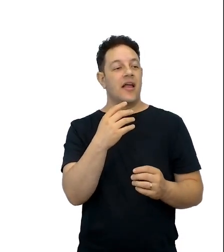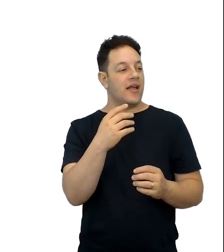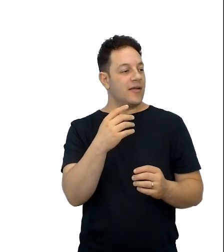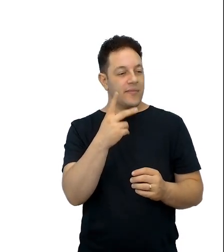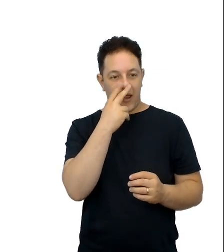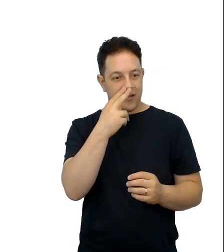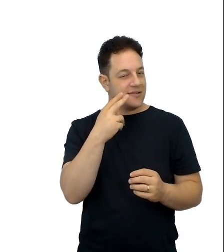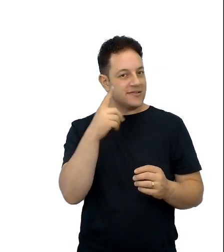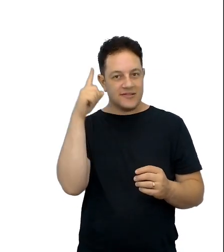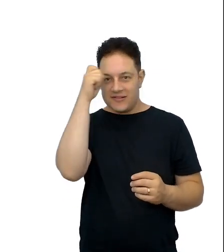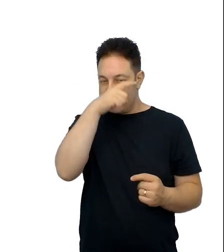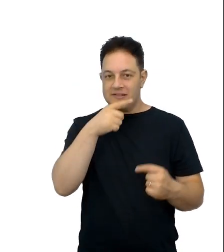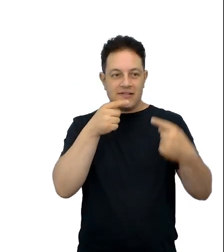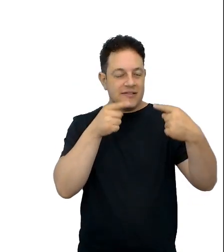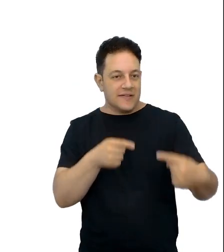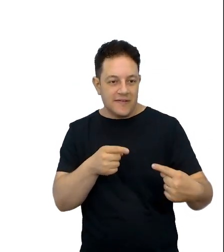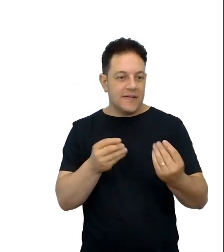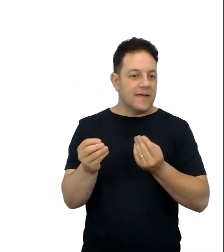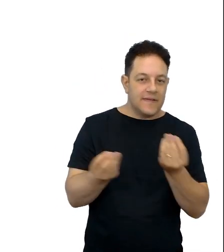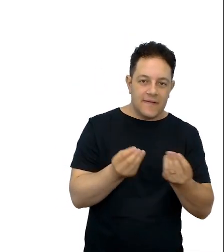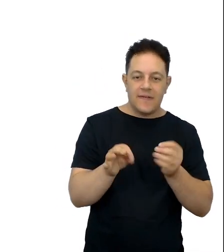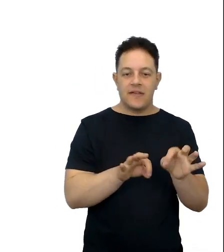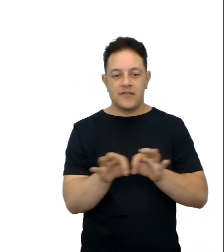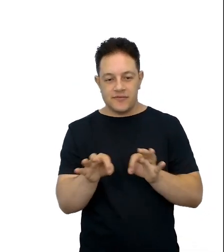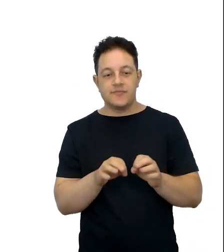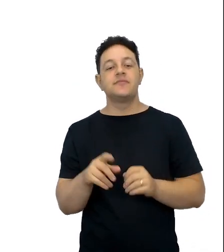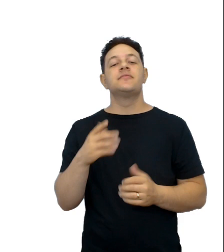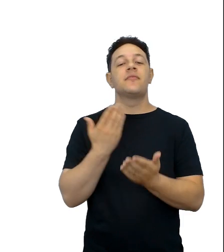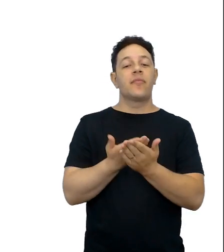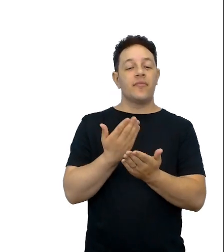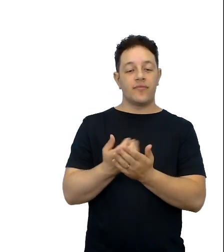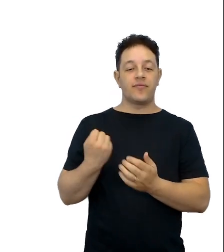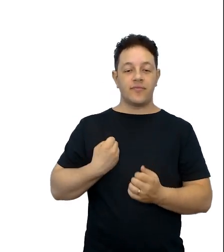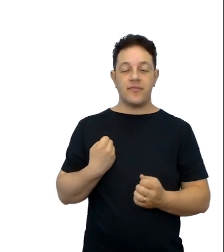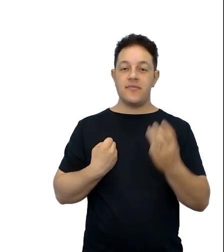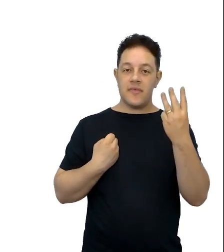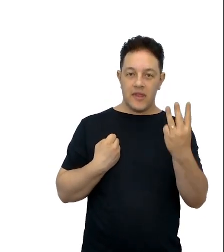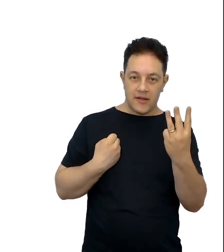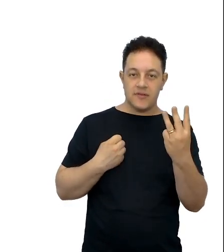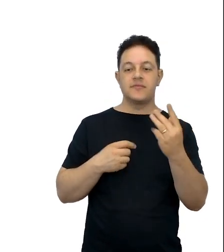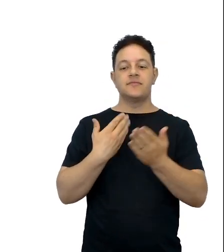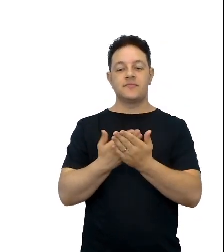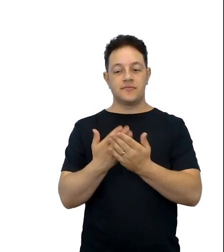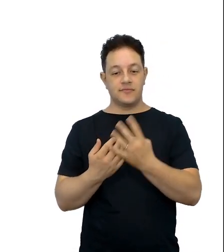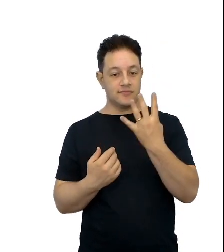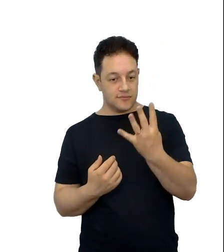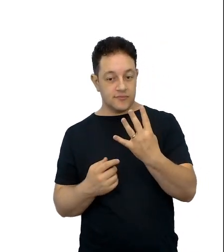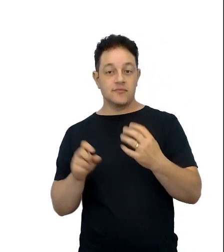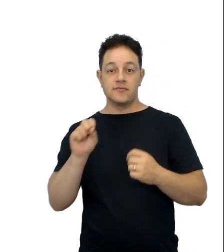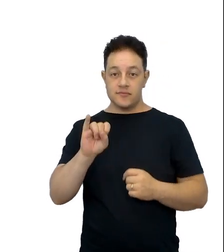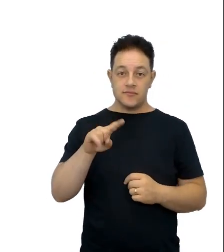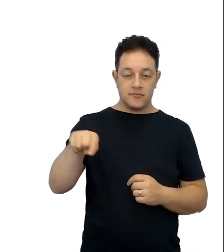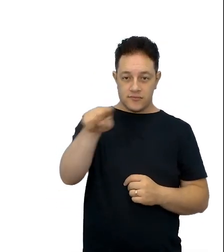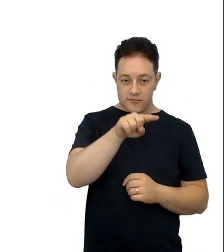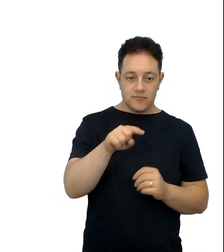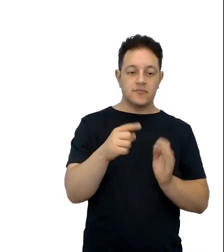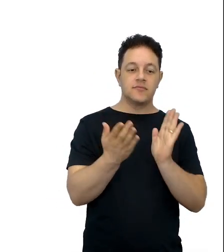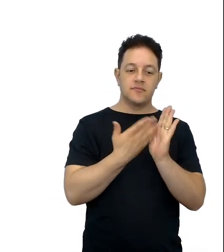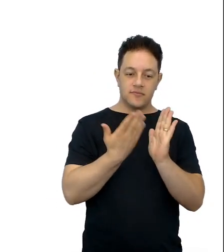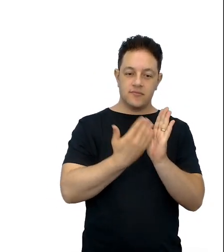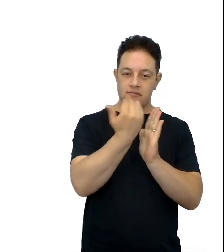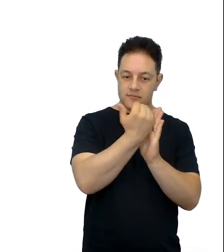Então, aí nós temos uma aula 3 e 4, se vocês estiverem seguindo aí o caderninho, né,